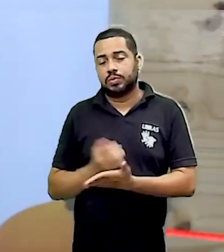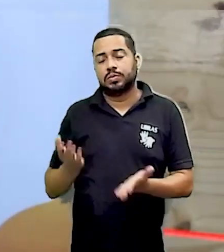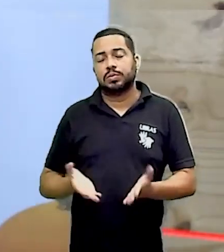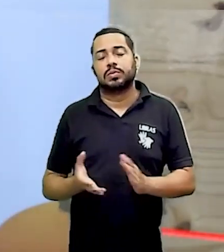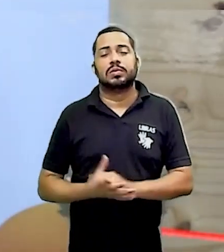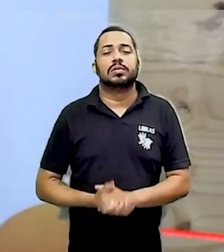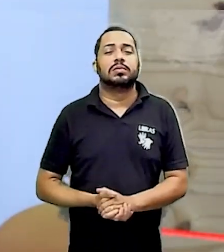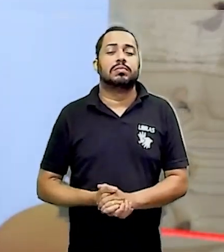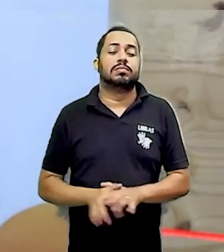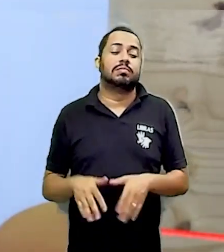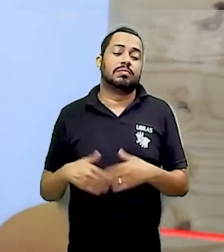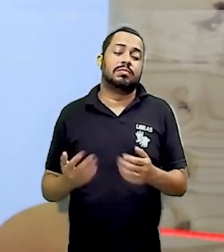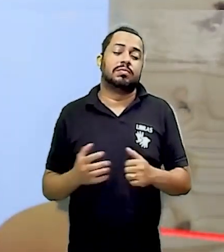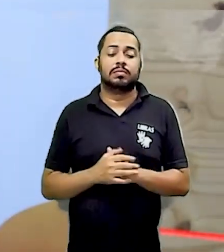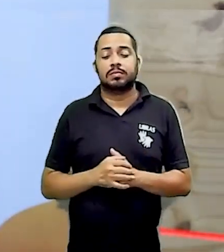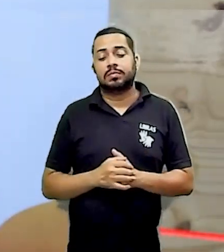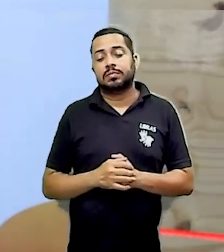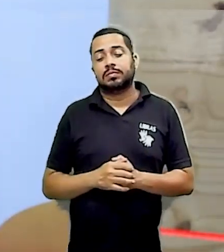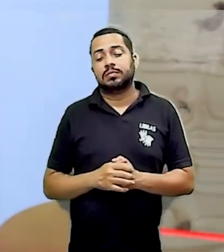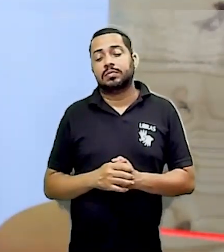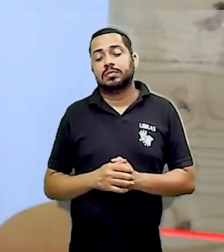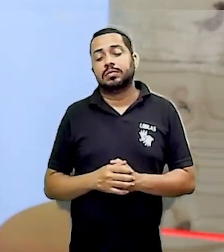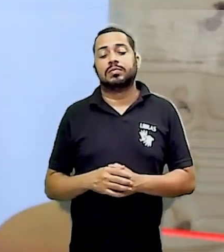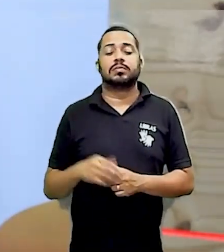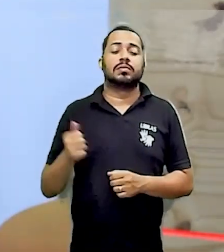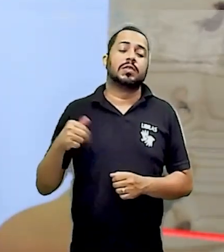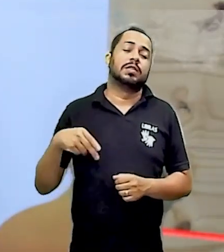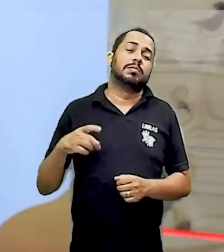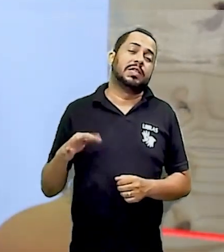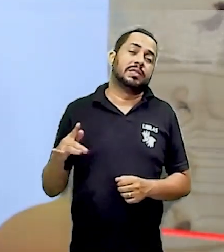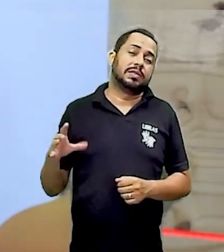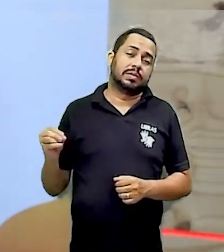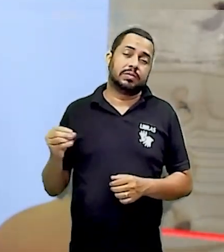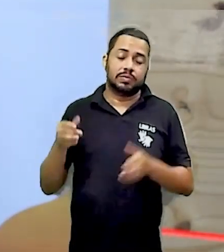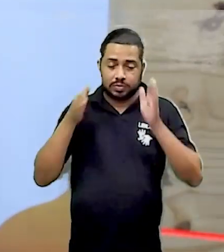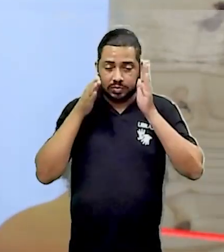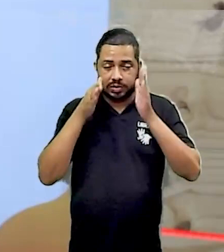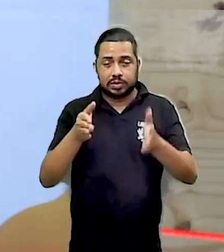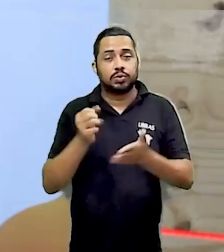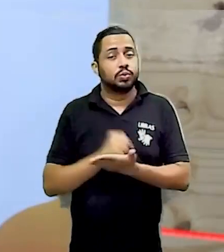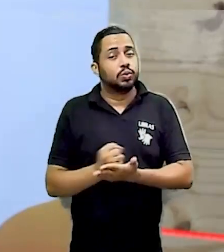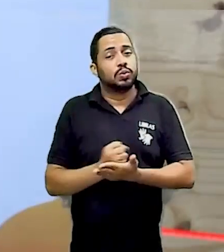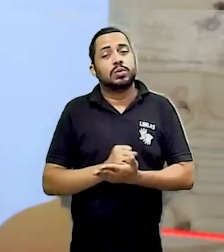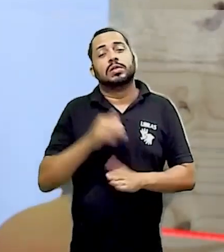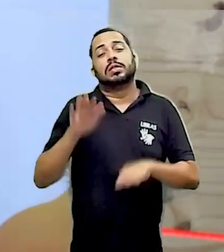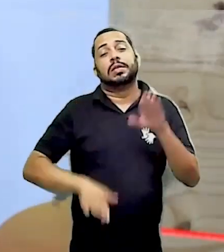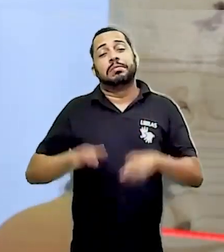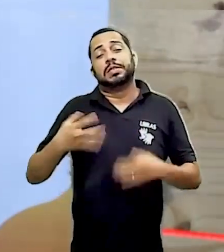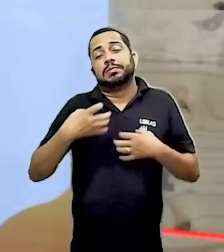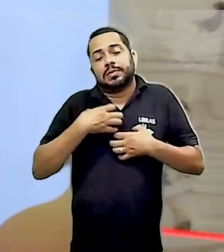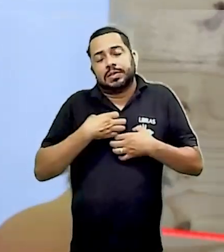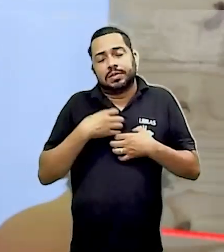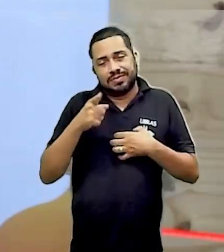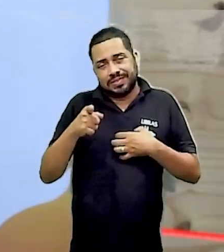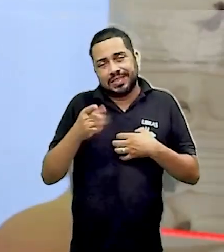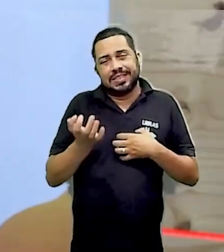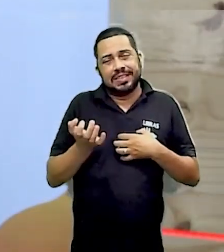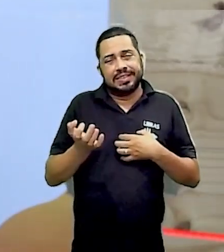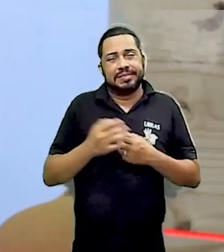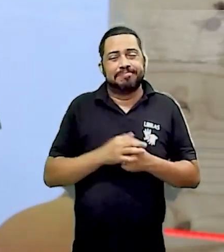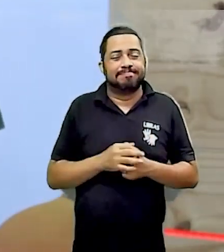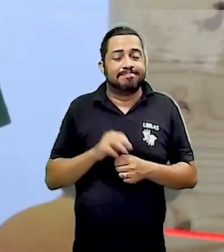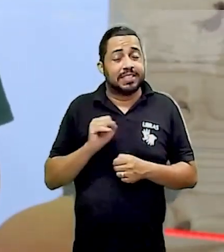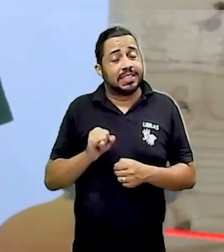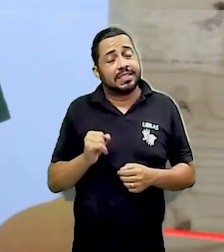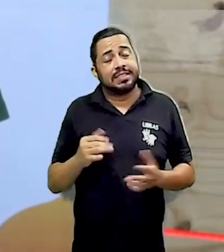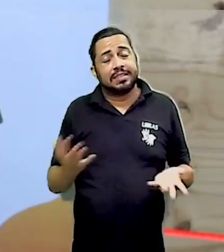dia? Bom, a animação focada em jogos, ela vai depender do estilo de jogo que você quer. Se